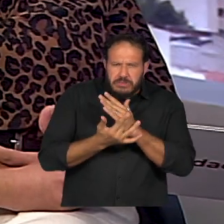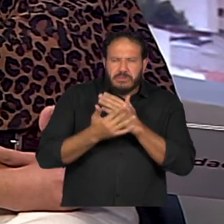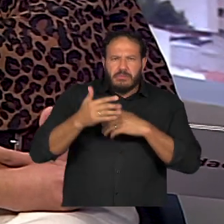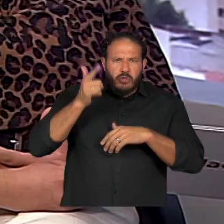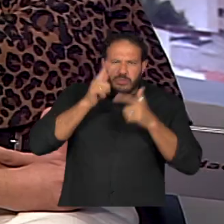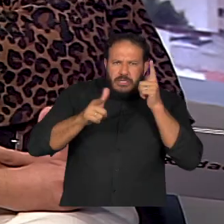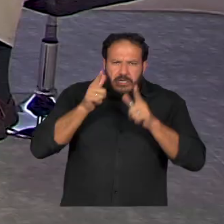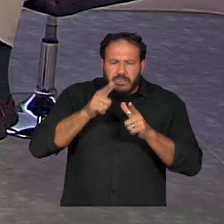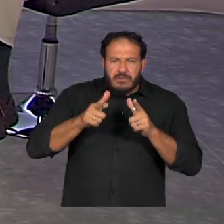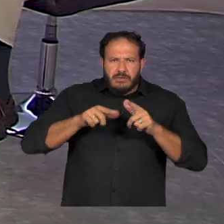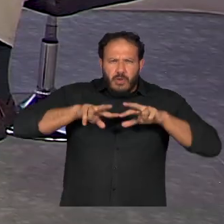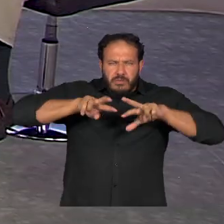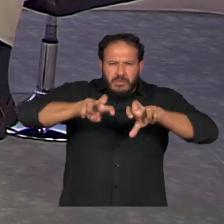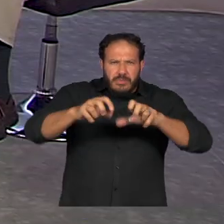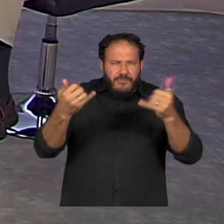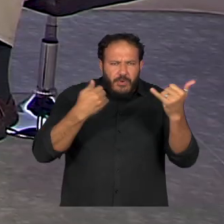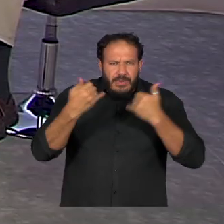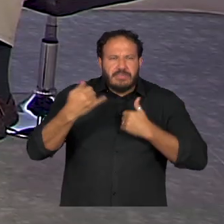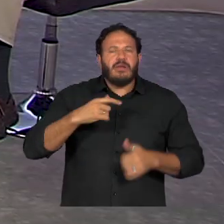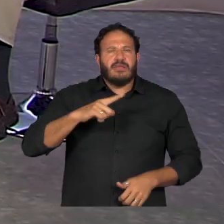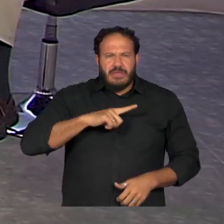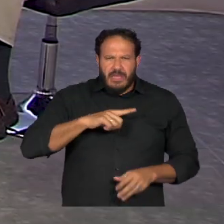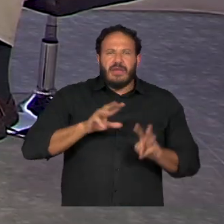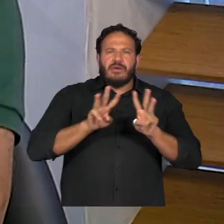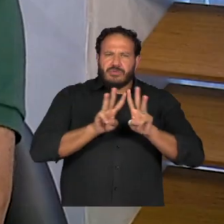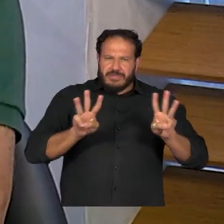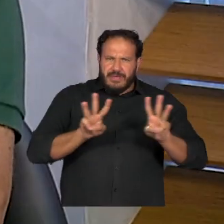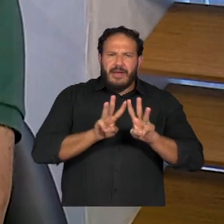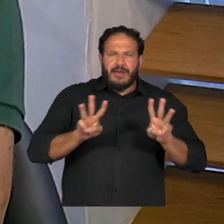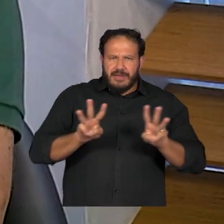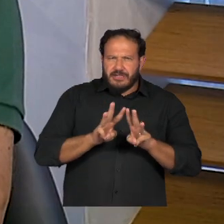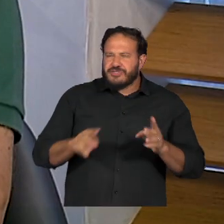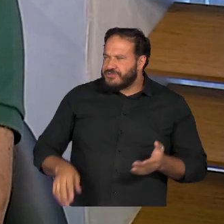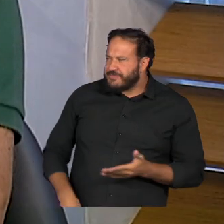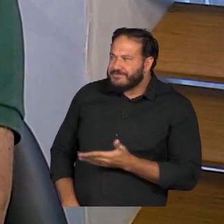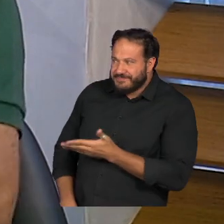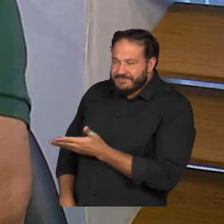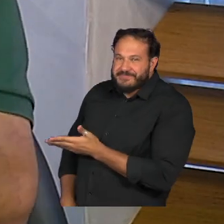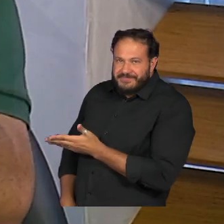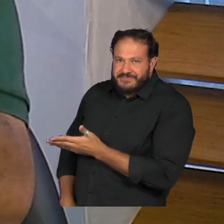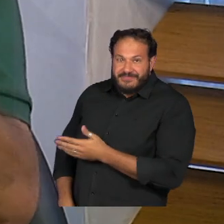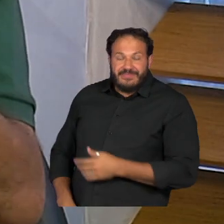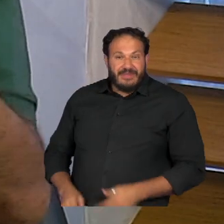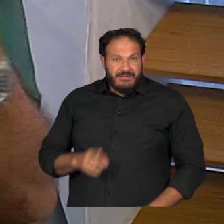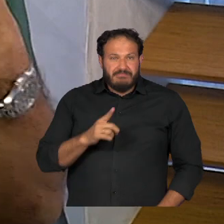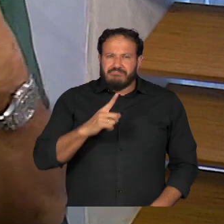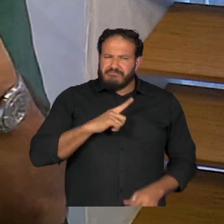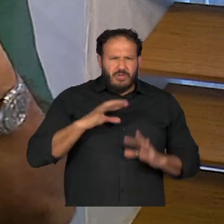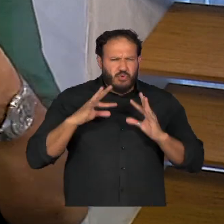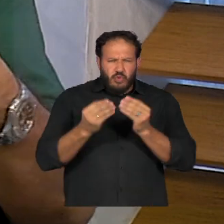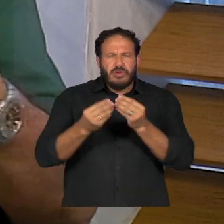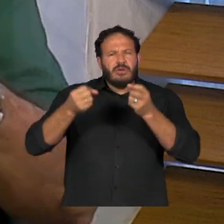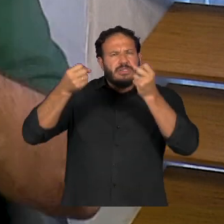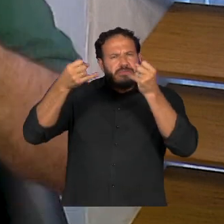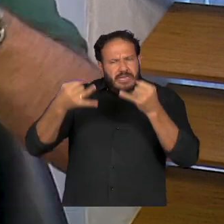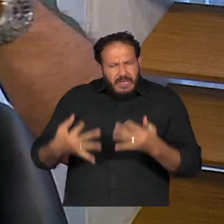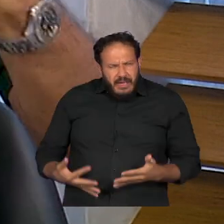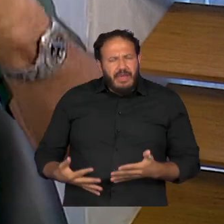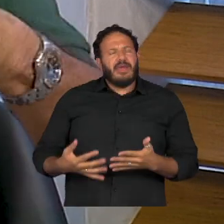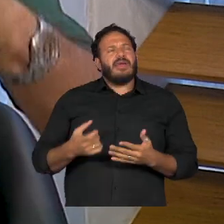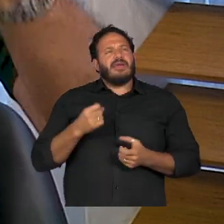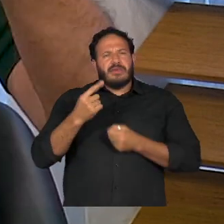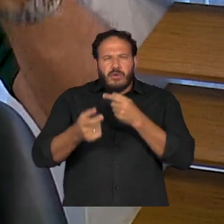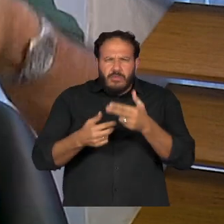informações Sim nós temos o site da adid eh aonde todo tudo que eu falei e alguma